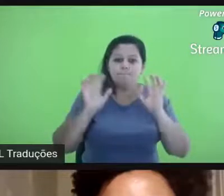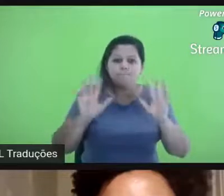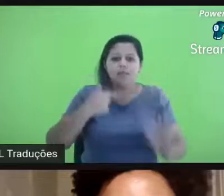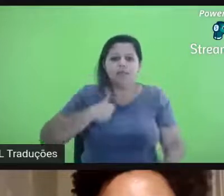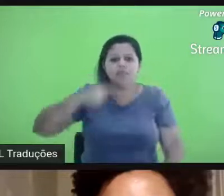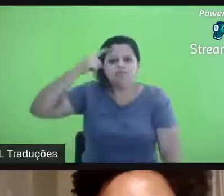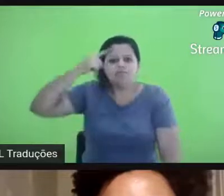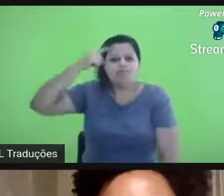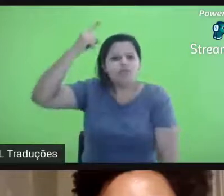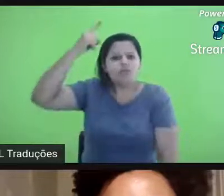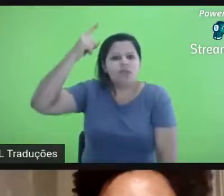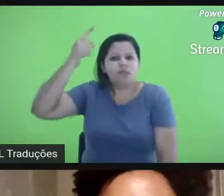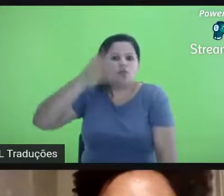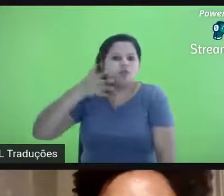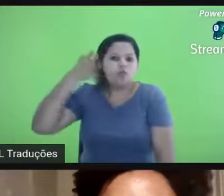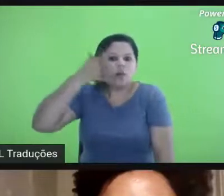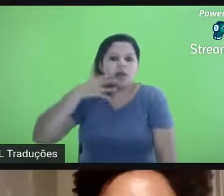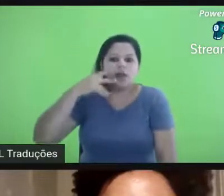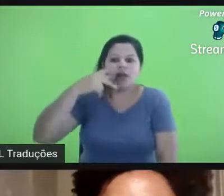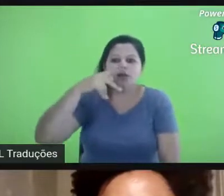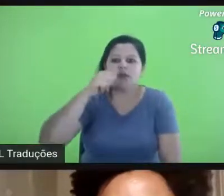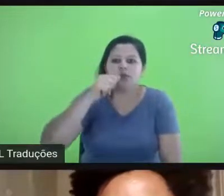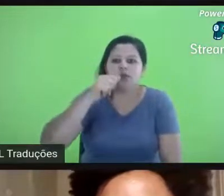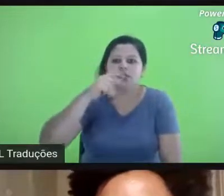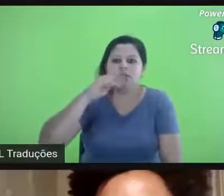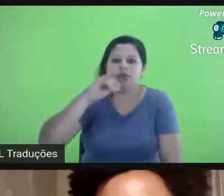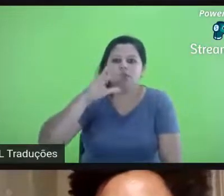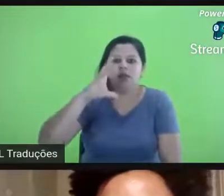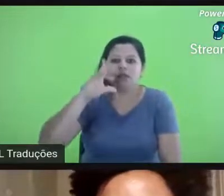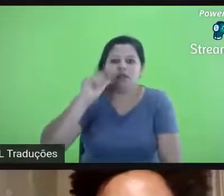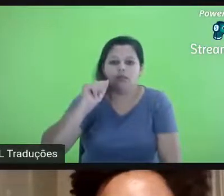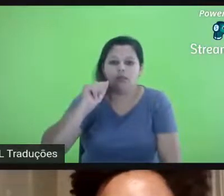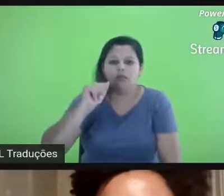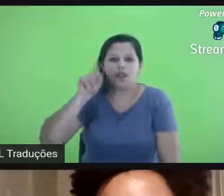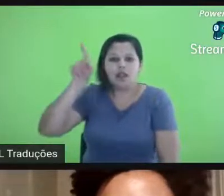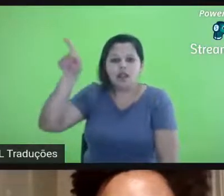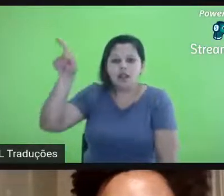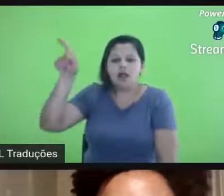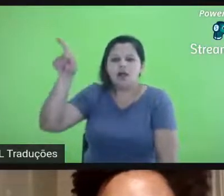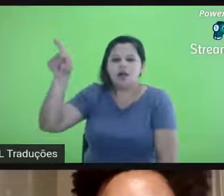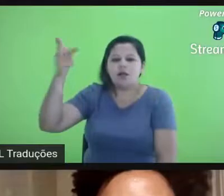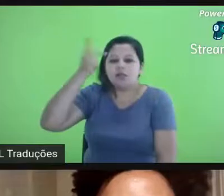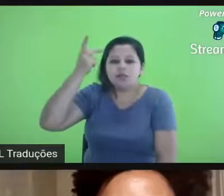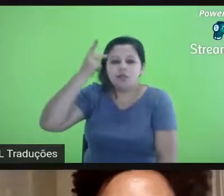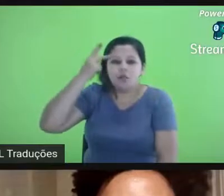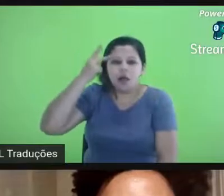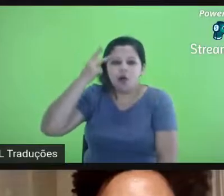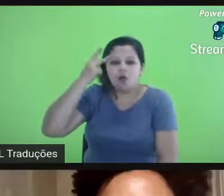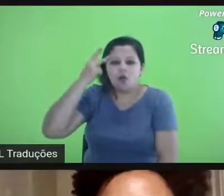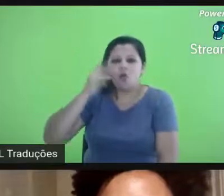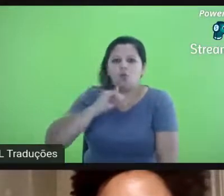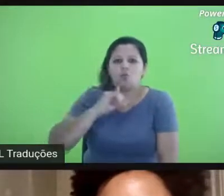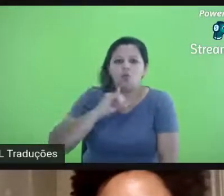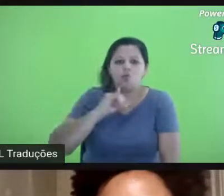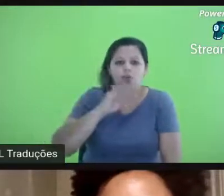quando eu tive numa palestra da Patrícia Hill Collins aqui em São Paulo, no Itaú Cultural, que a Patrícia Hill Collins virou para Juliana Borges, e a